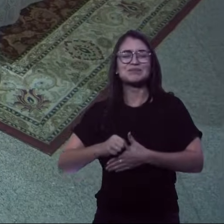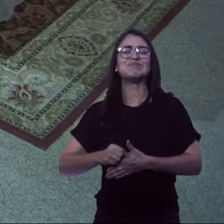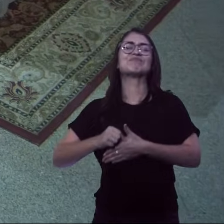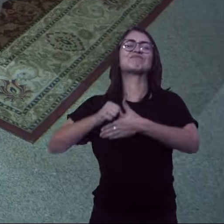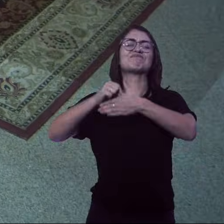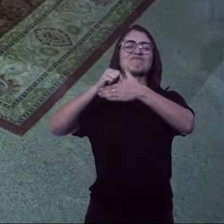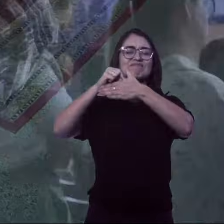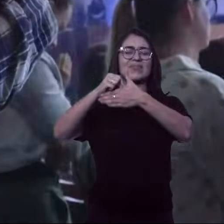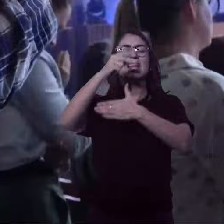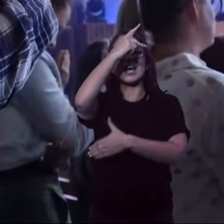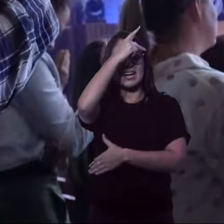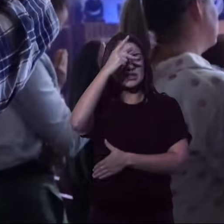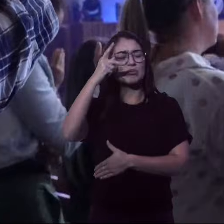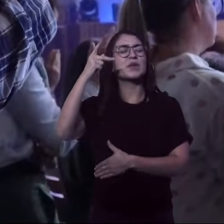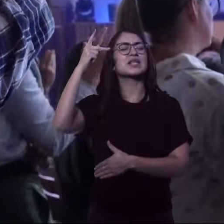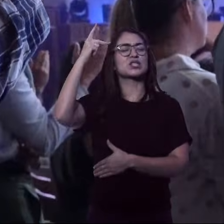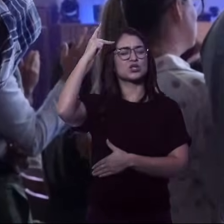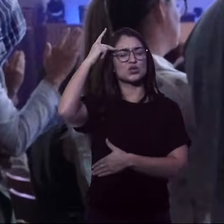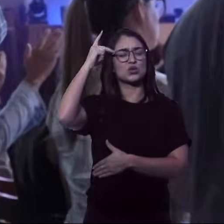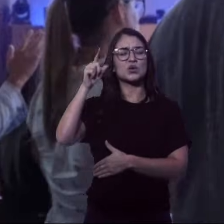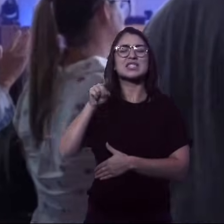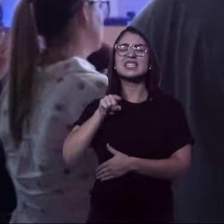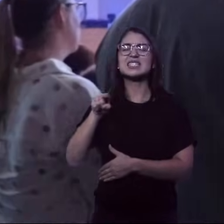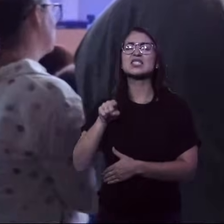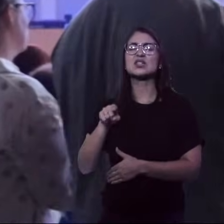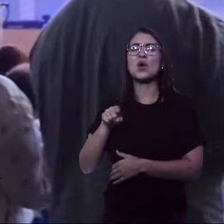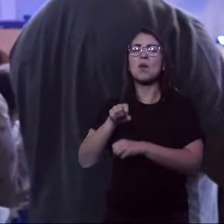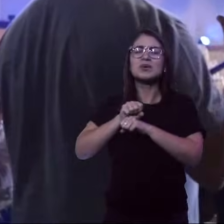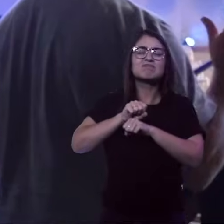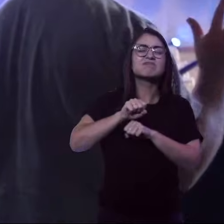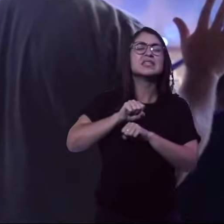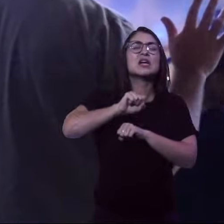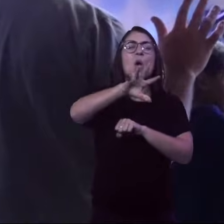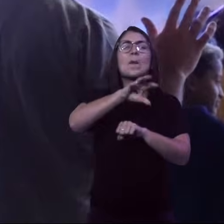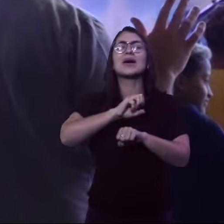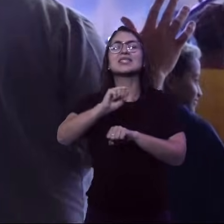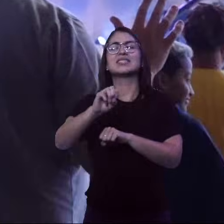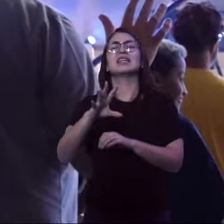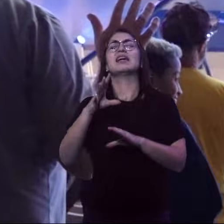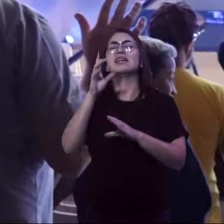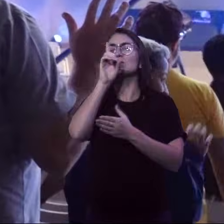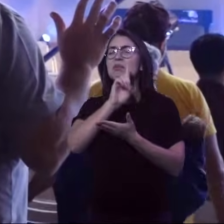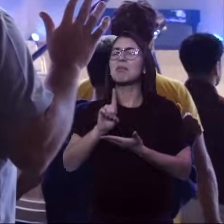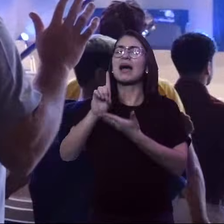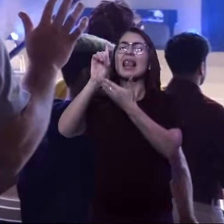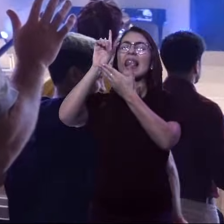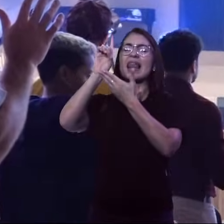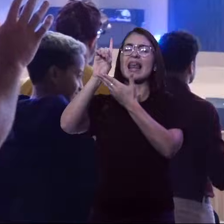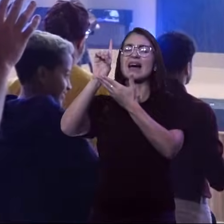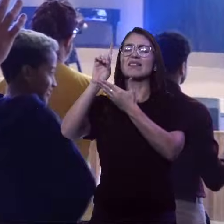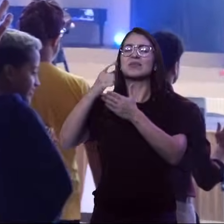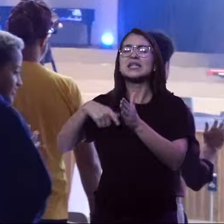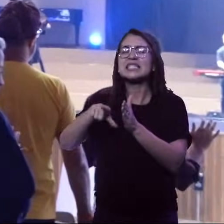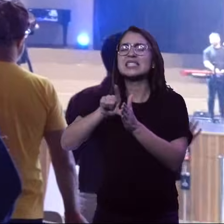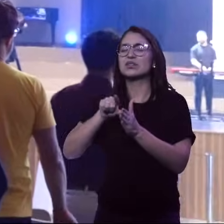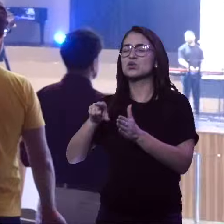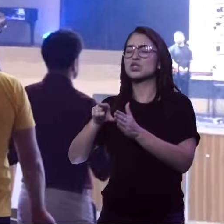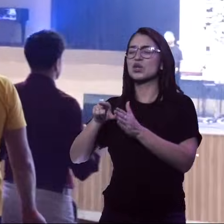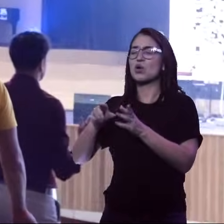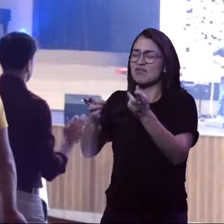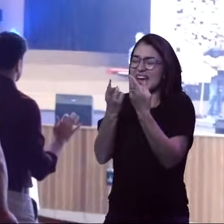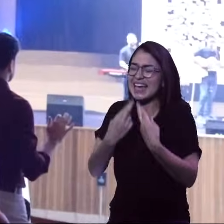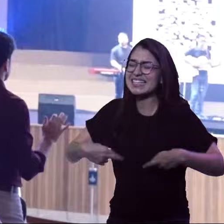pessoas. Nós vamos ver, Deus, o Júnior influenciando pessoas. Mas antes disso o Senhor vai transformar a vida